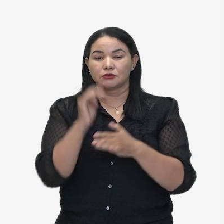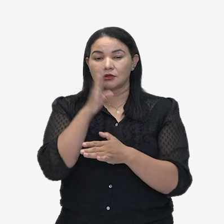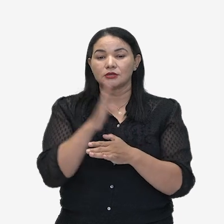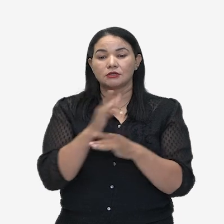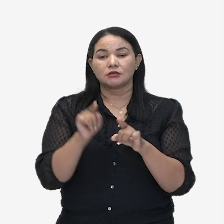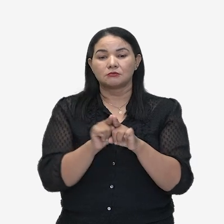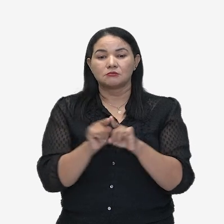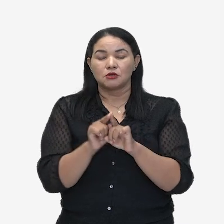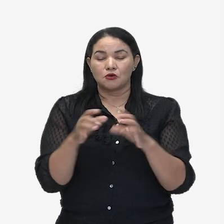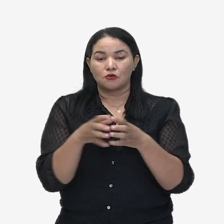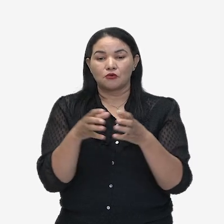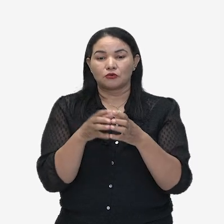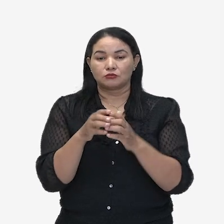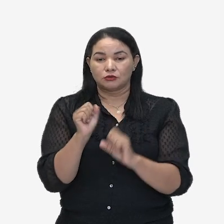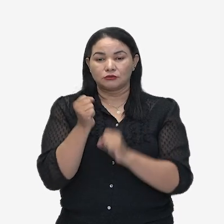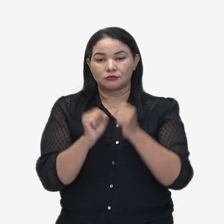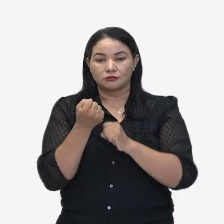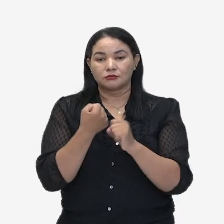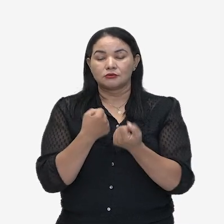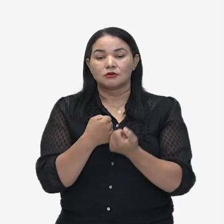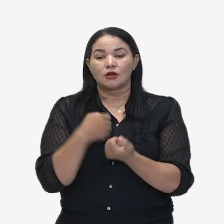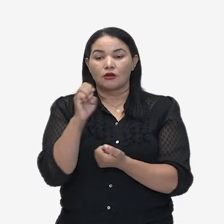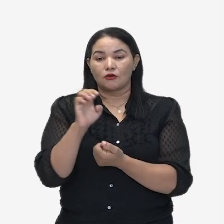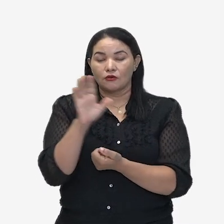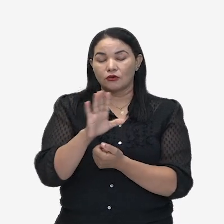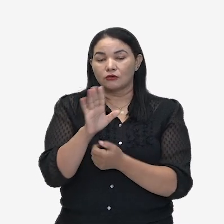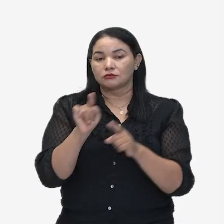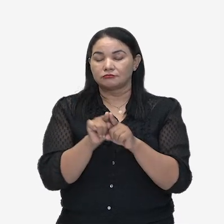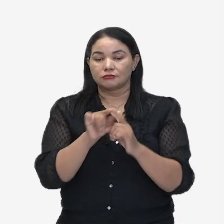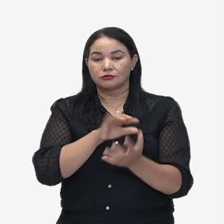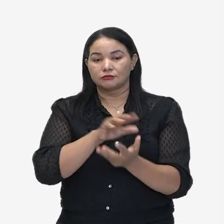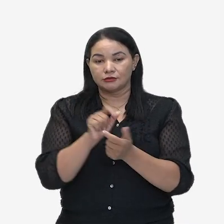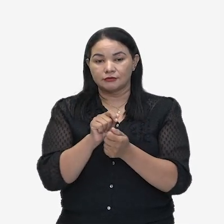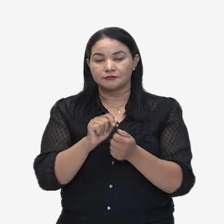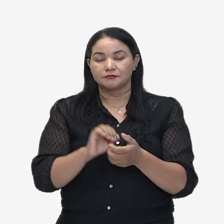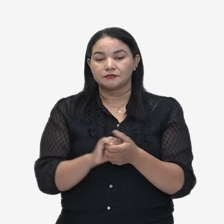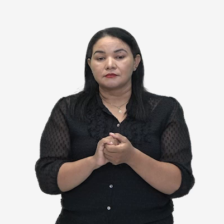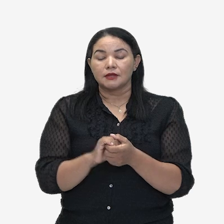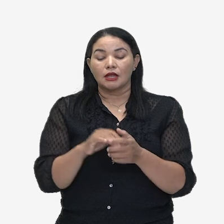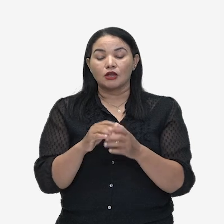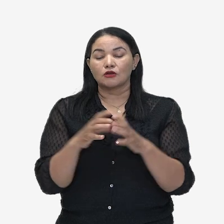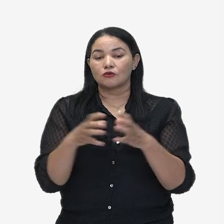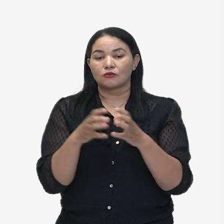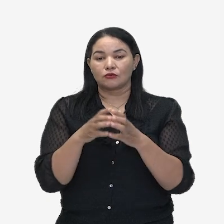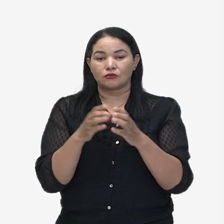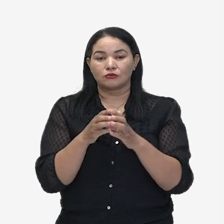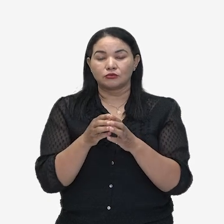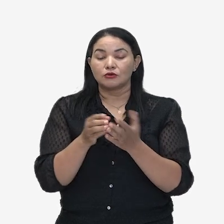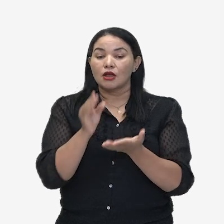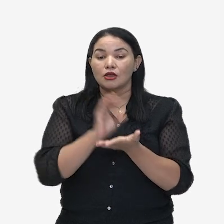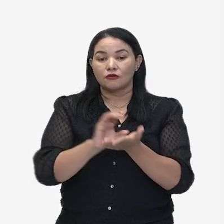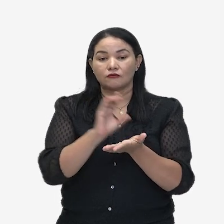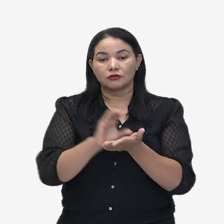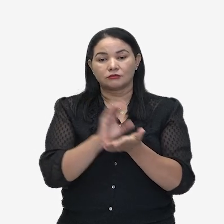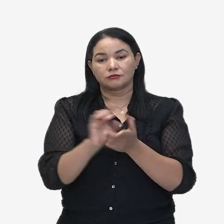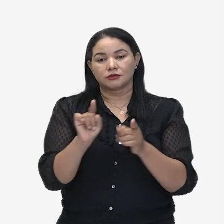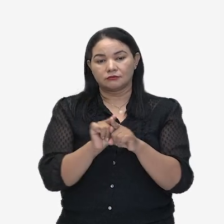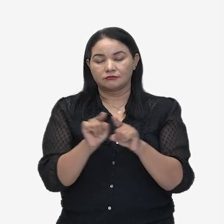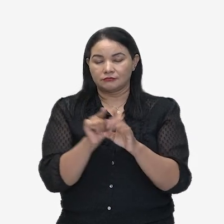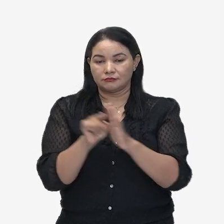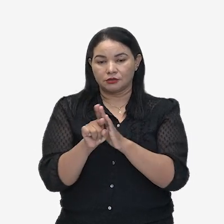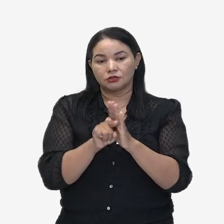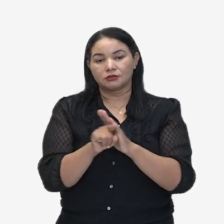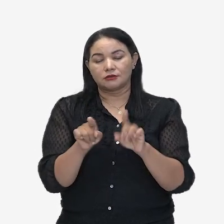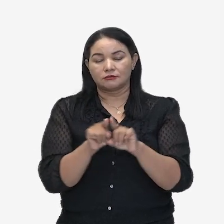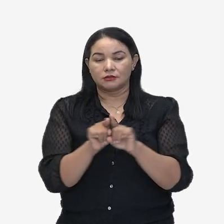grupos industriais, tanto europeus quanto mundiais. Esses grupos realizam investimentos significativos em pesquisa,